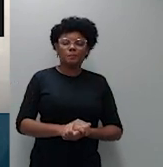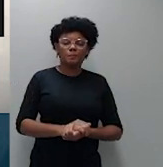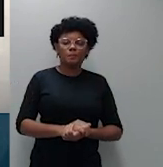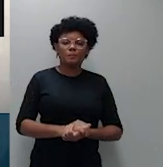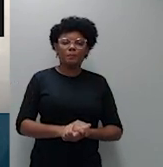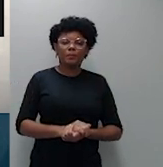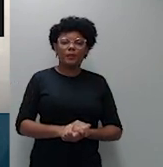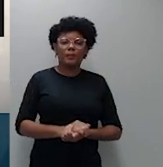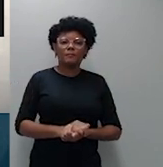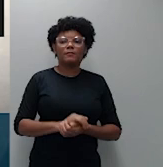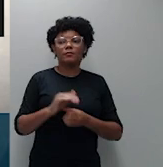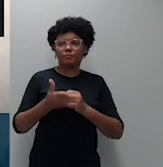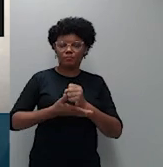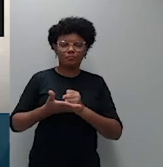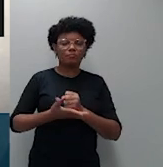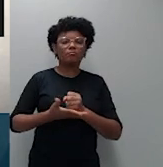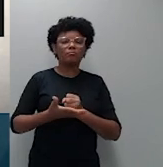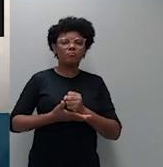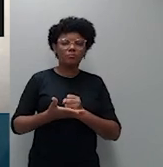fundamentação